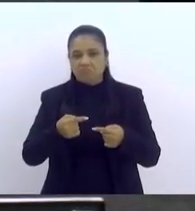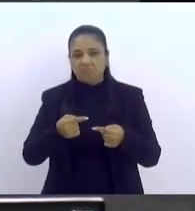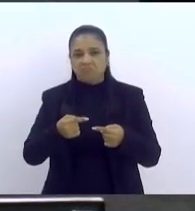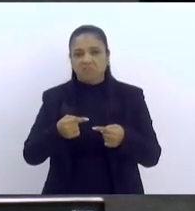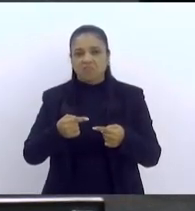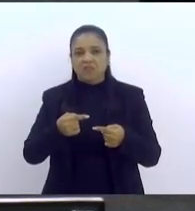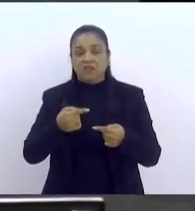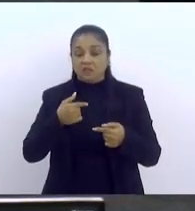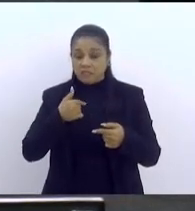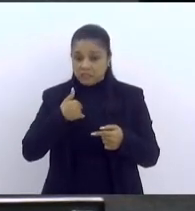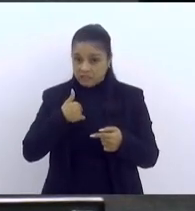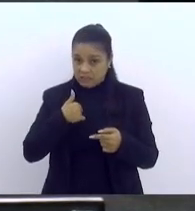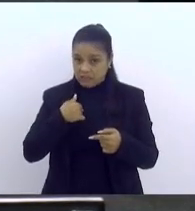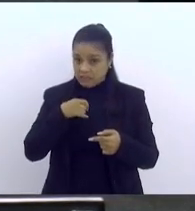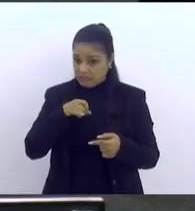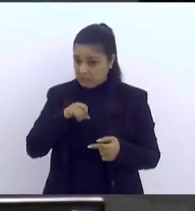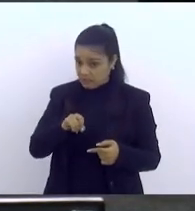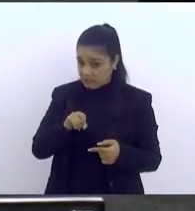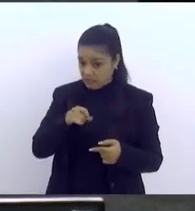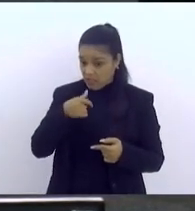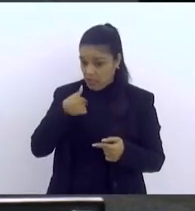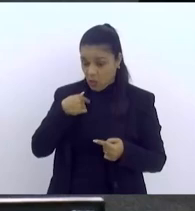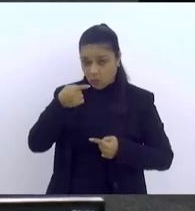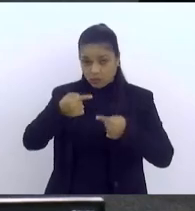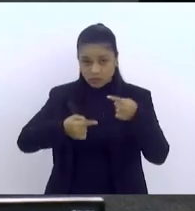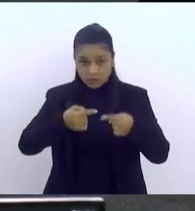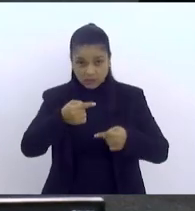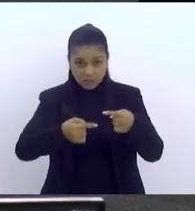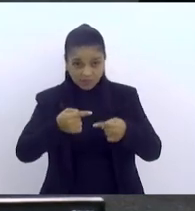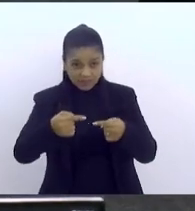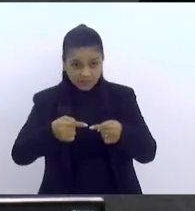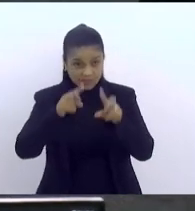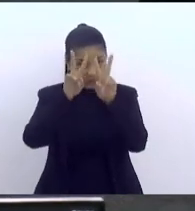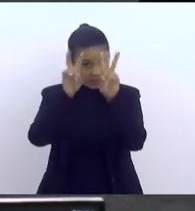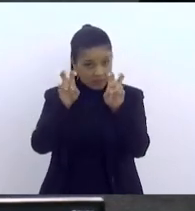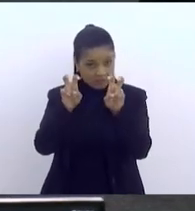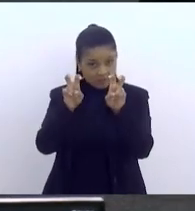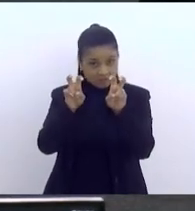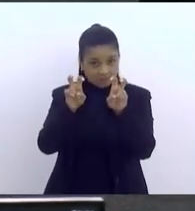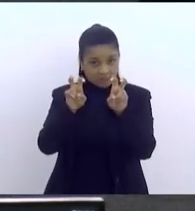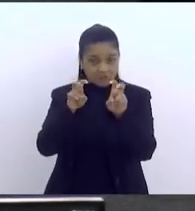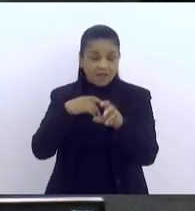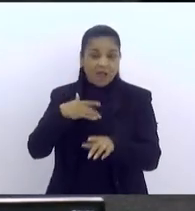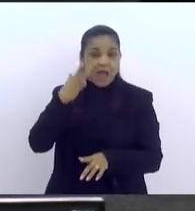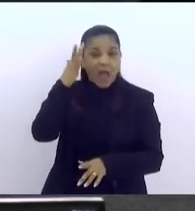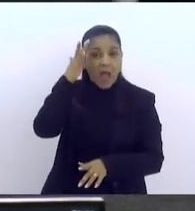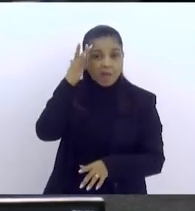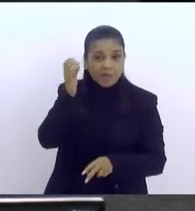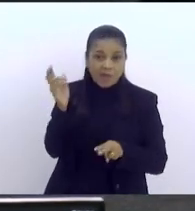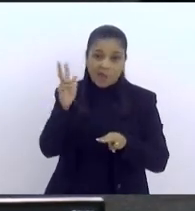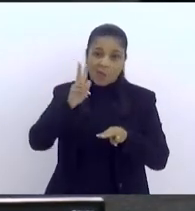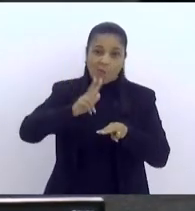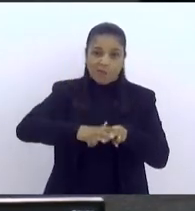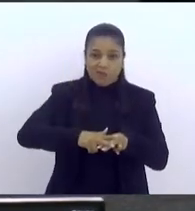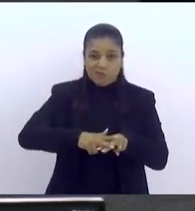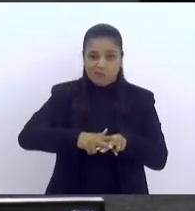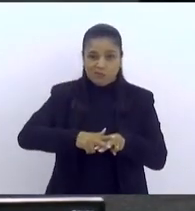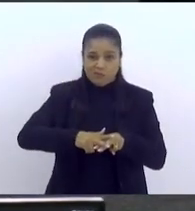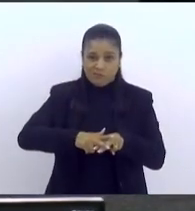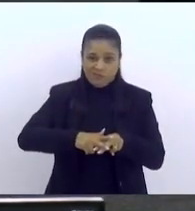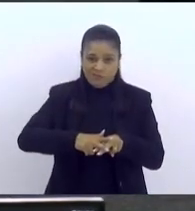porque, se eu for debater tecnicamente sobre este assunto, amanhã estarei preso,